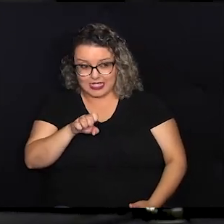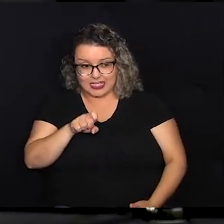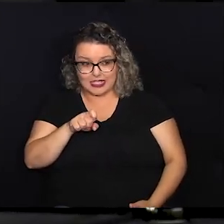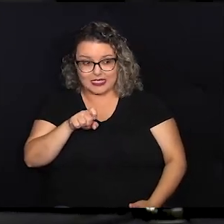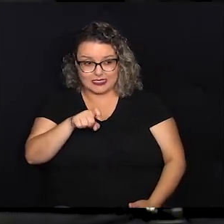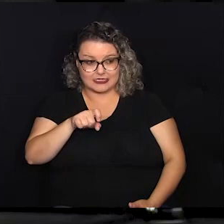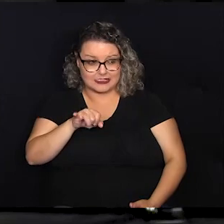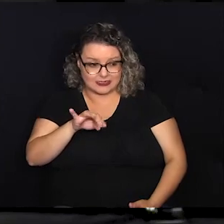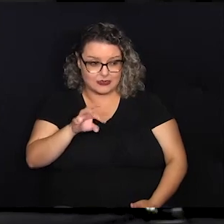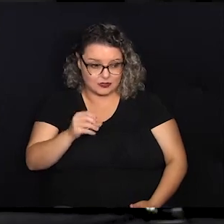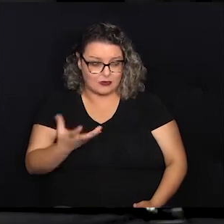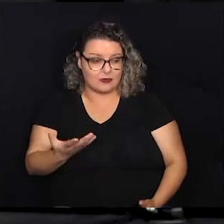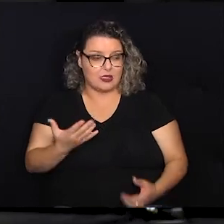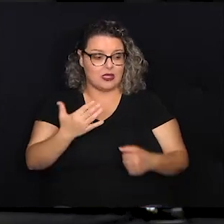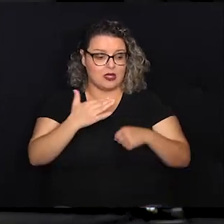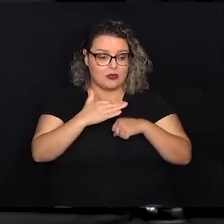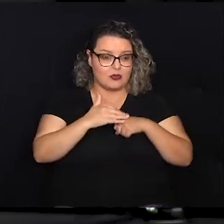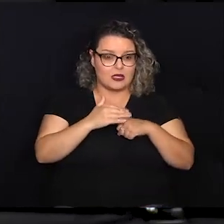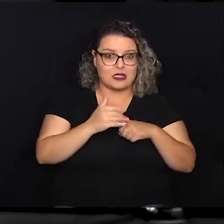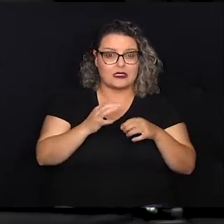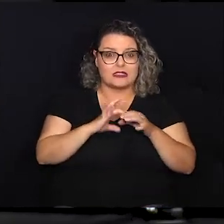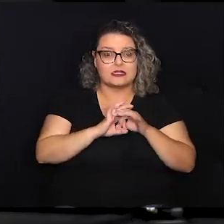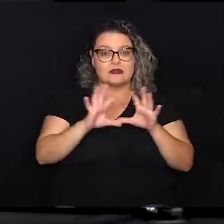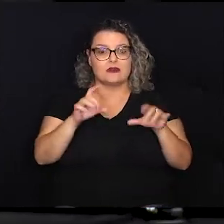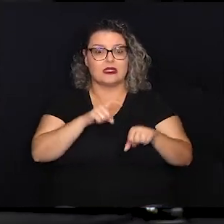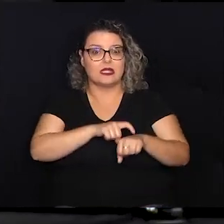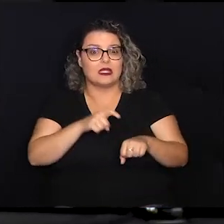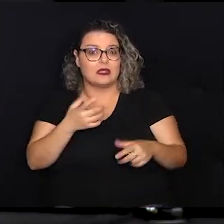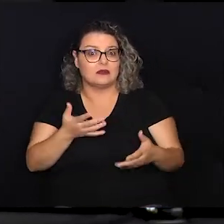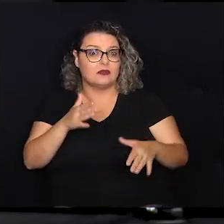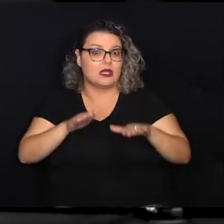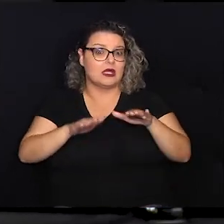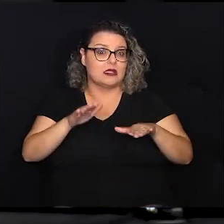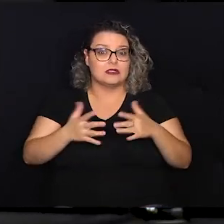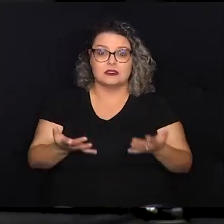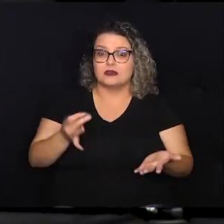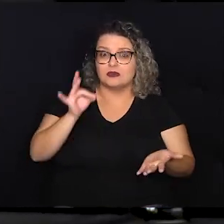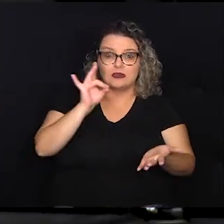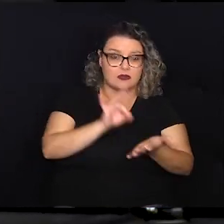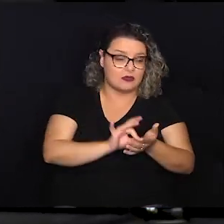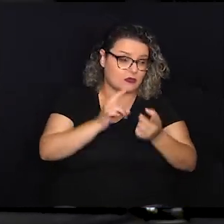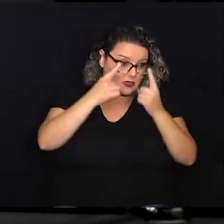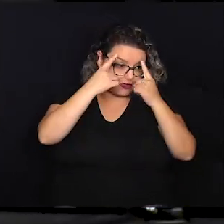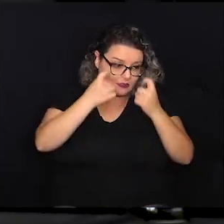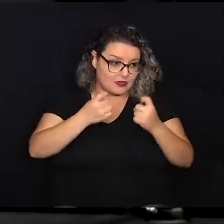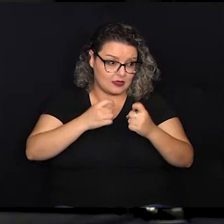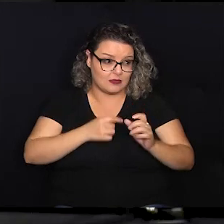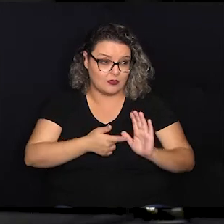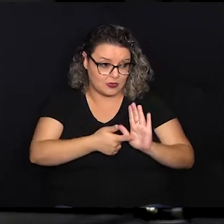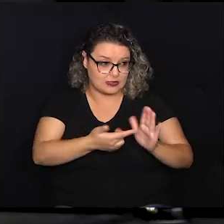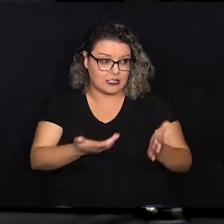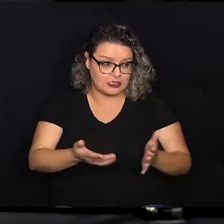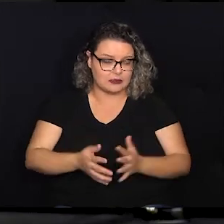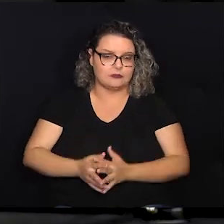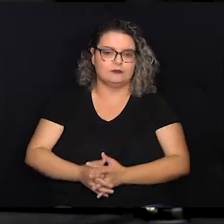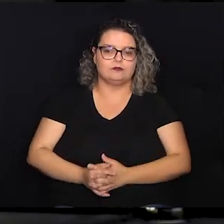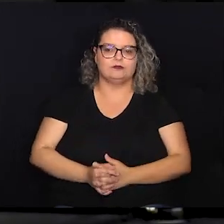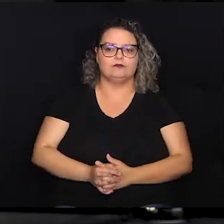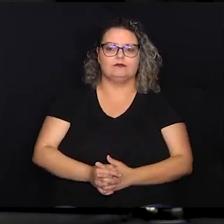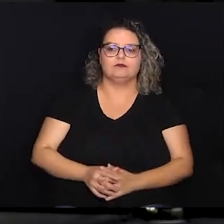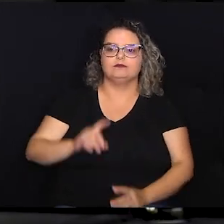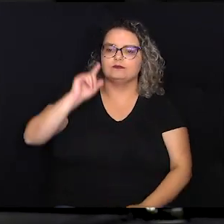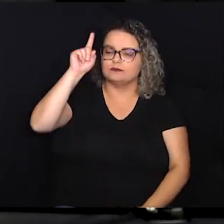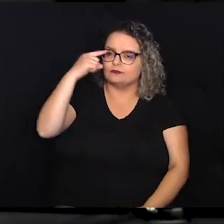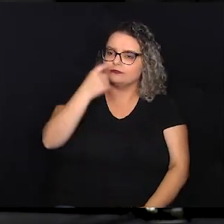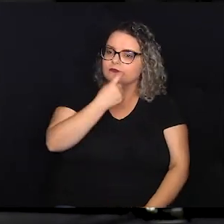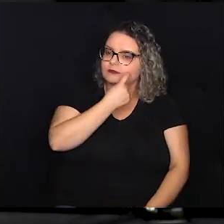êxito naquilo que para a família, o carinho e se livrar naquele momento de talvez uma realidade violenta